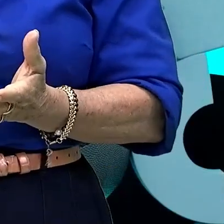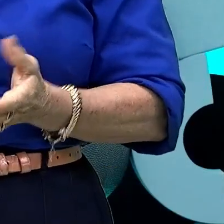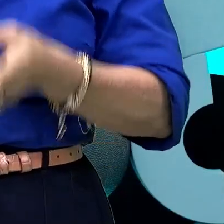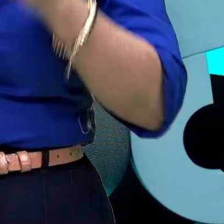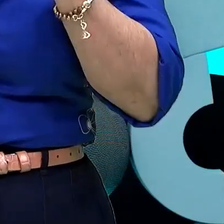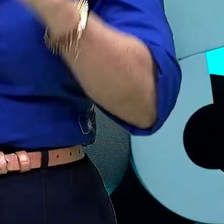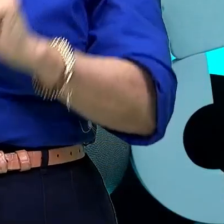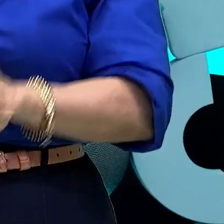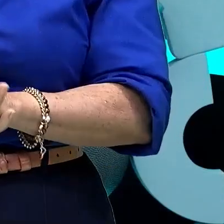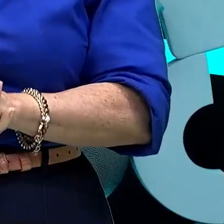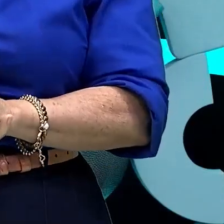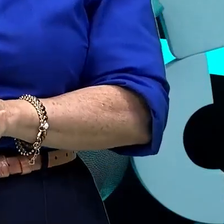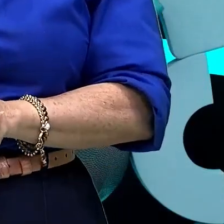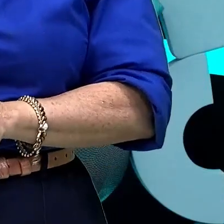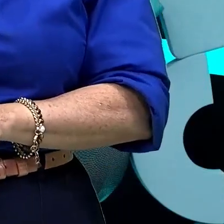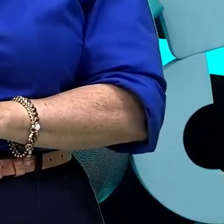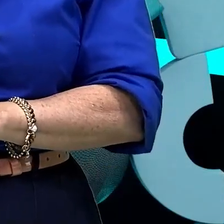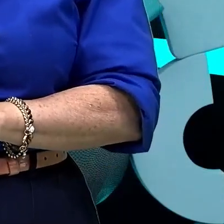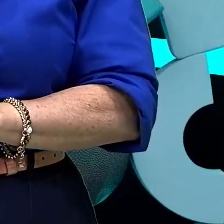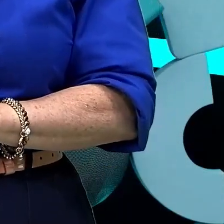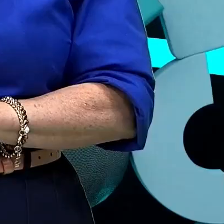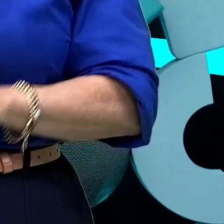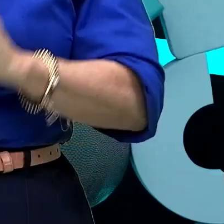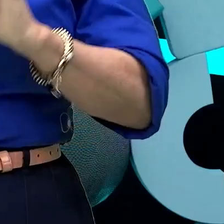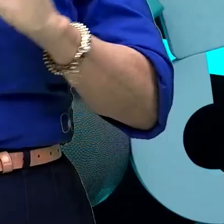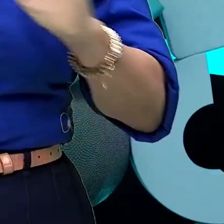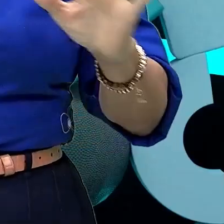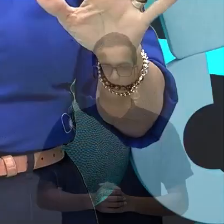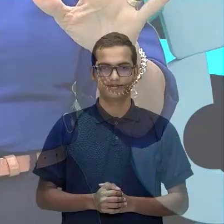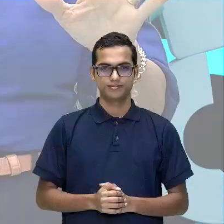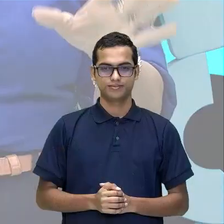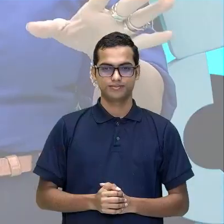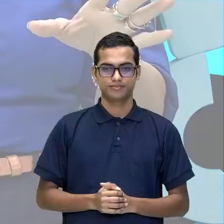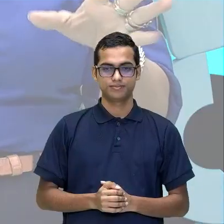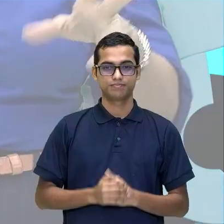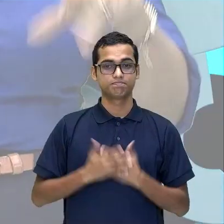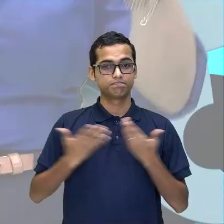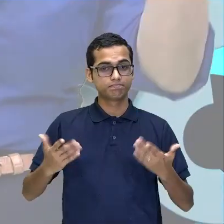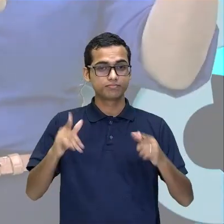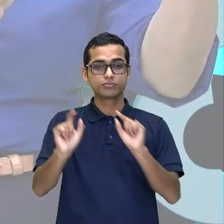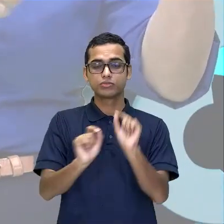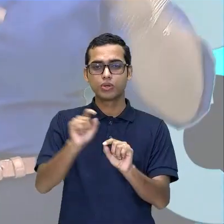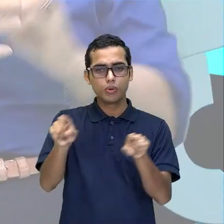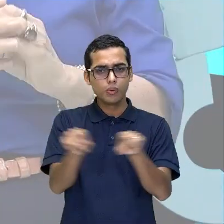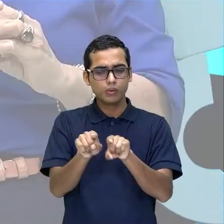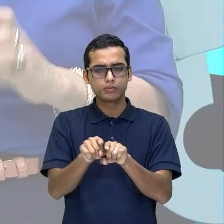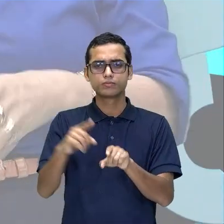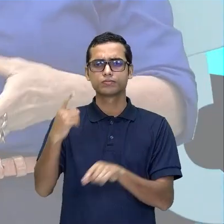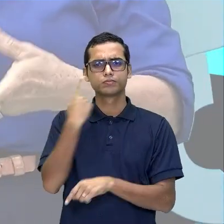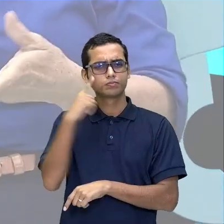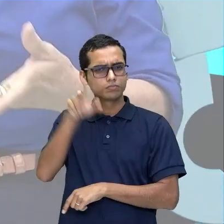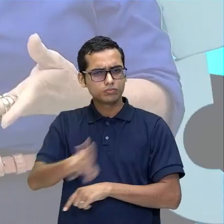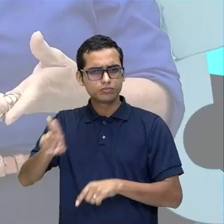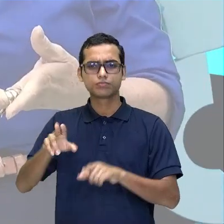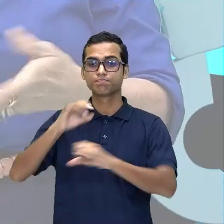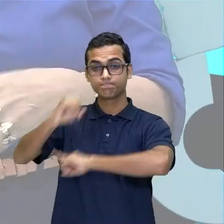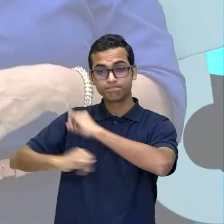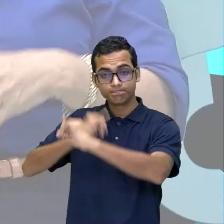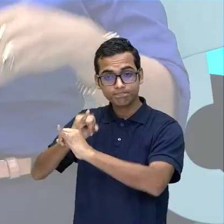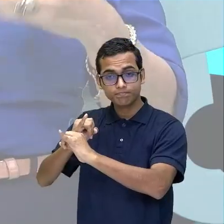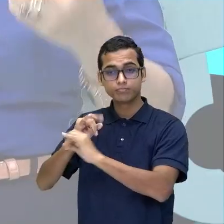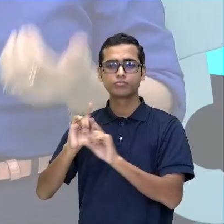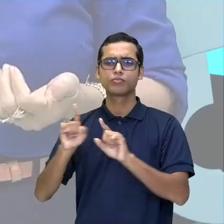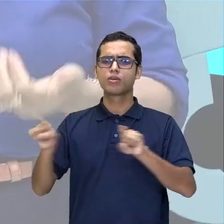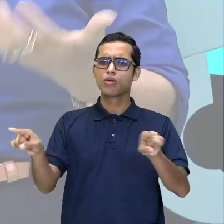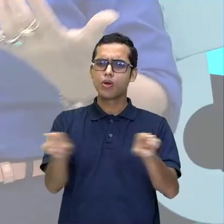eficiente. Isso inclui não apenas o acesso à internet, mas também